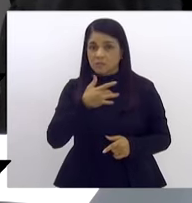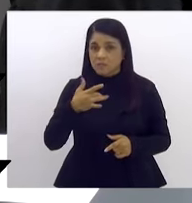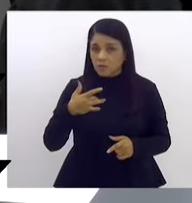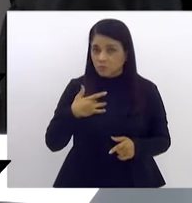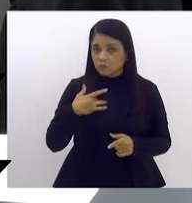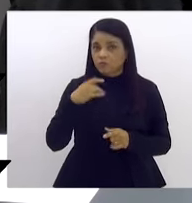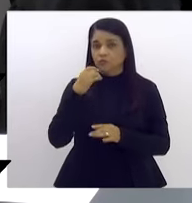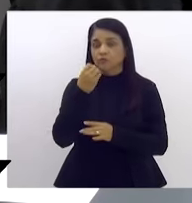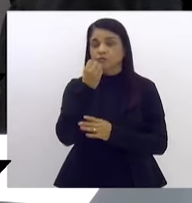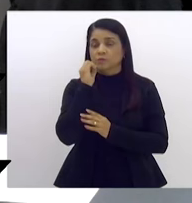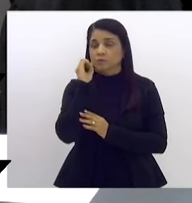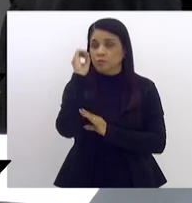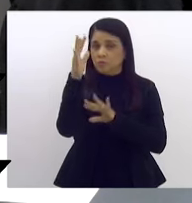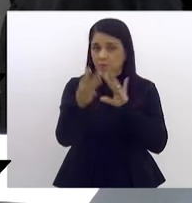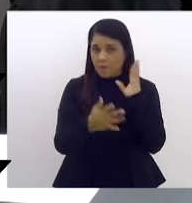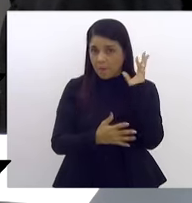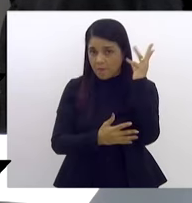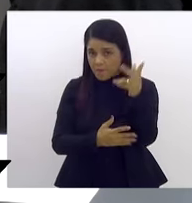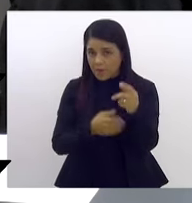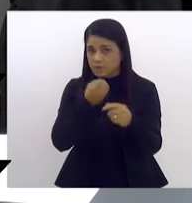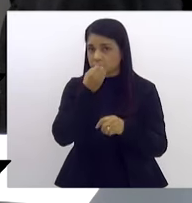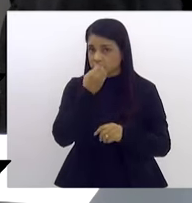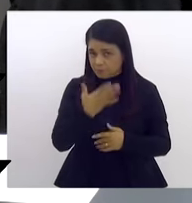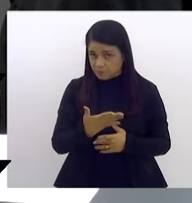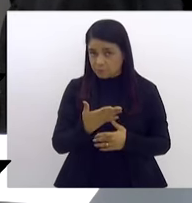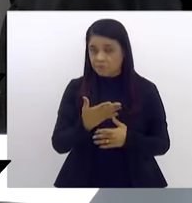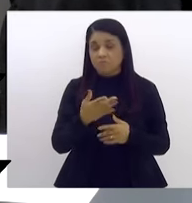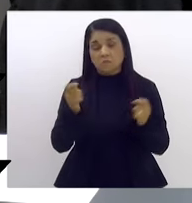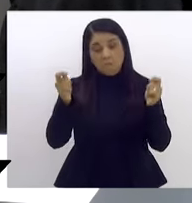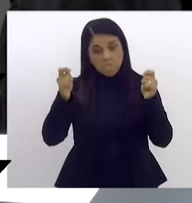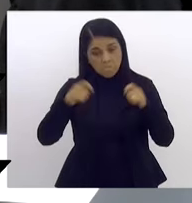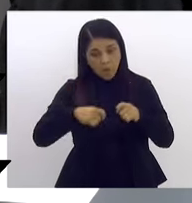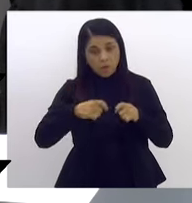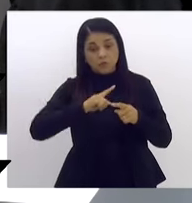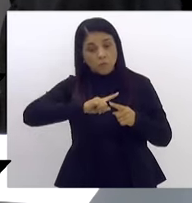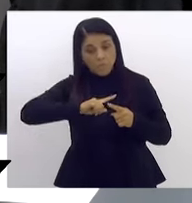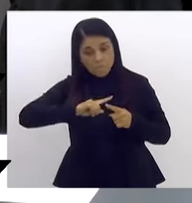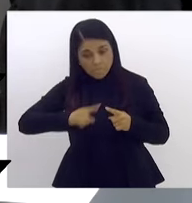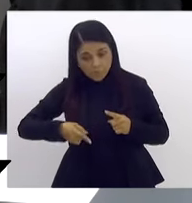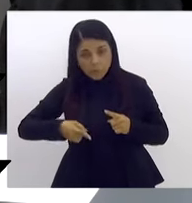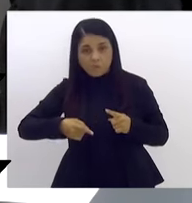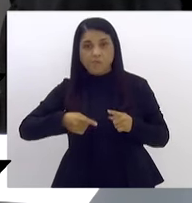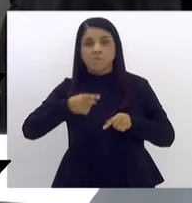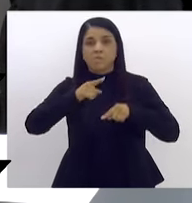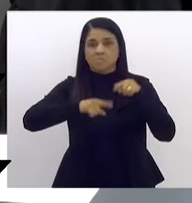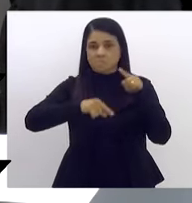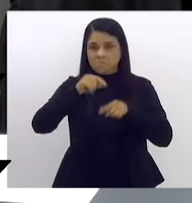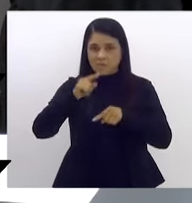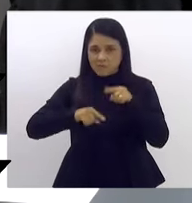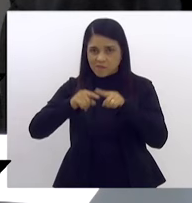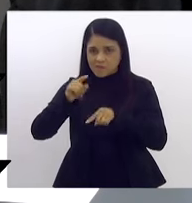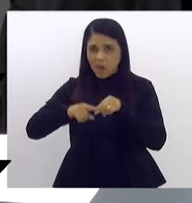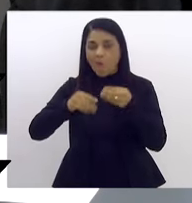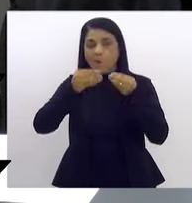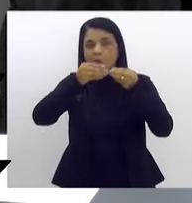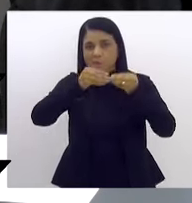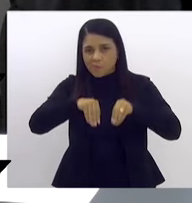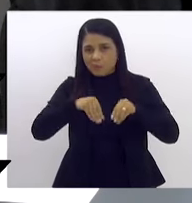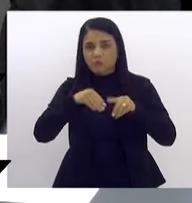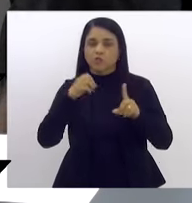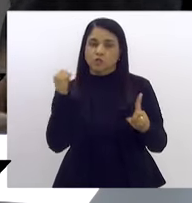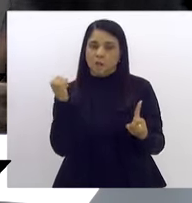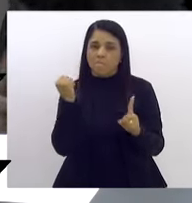meio ambiente a gente pode vedar o uso de determinados materiais que causam impactos